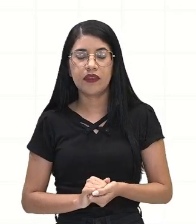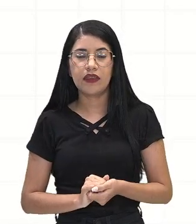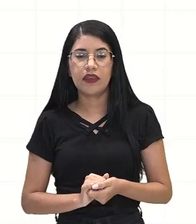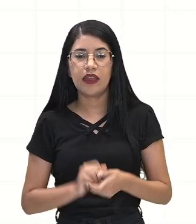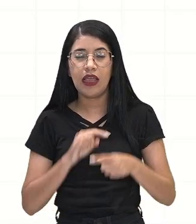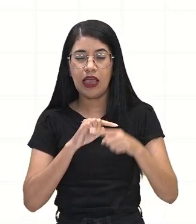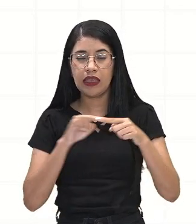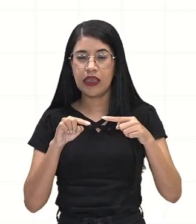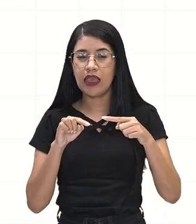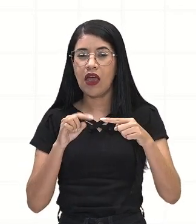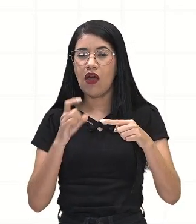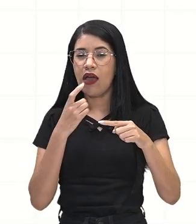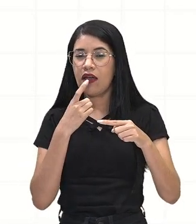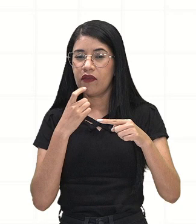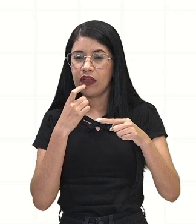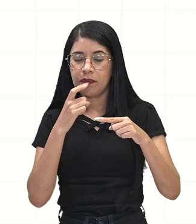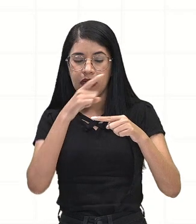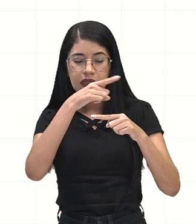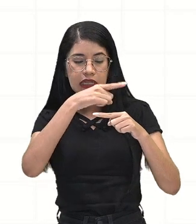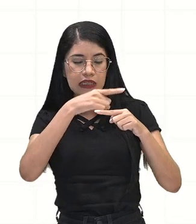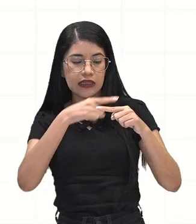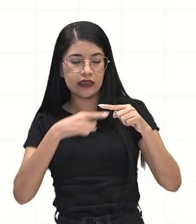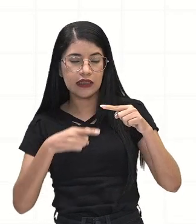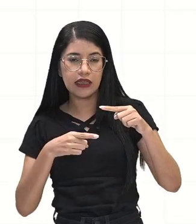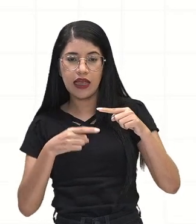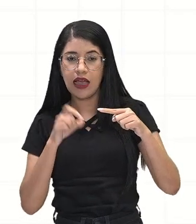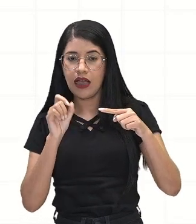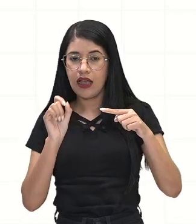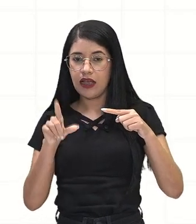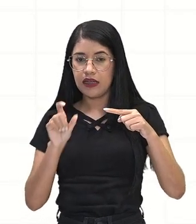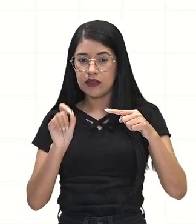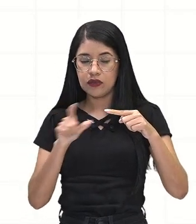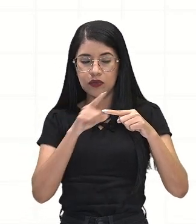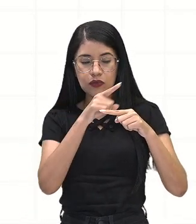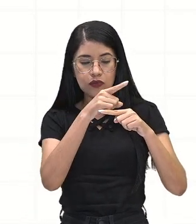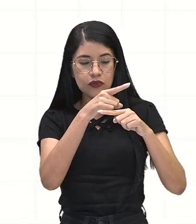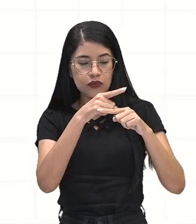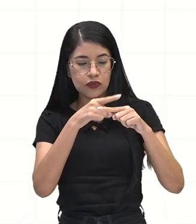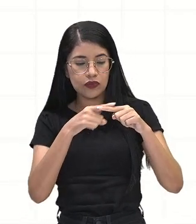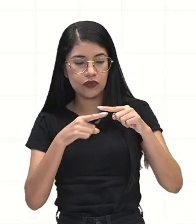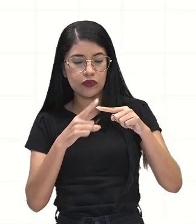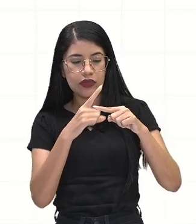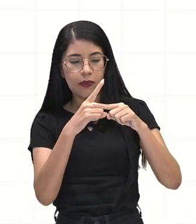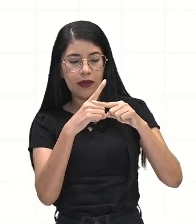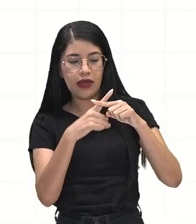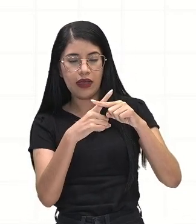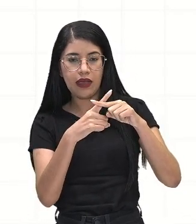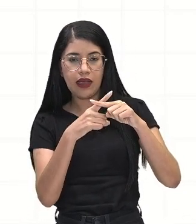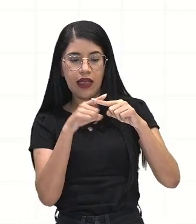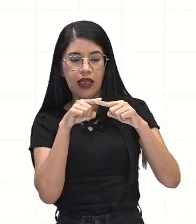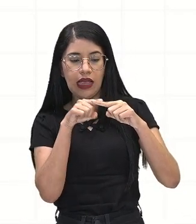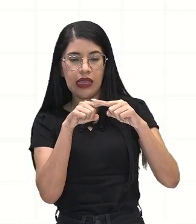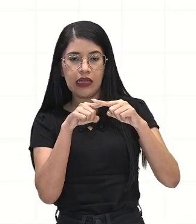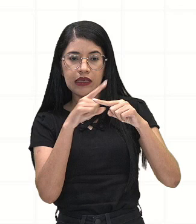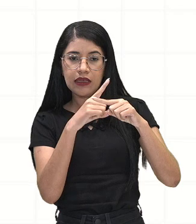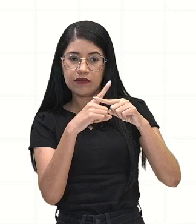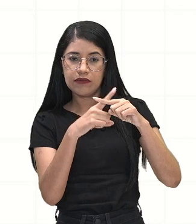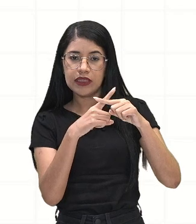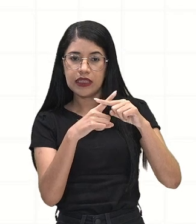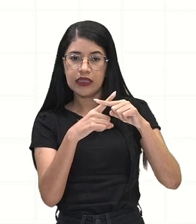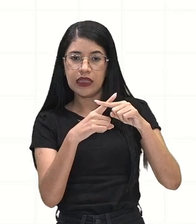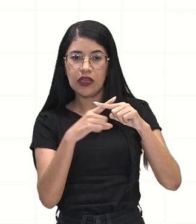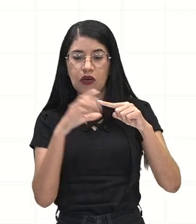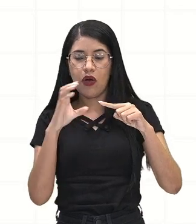vai cortar em algum ponto a reta R, beleza? Então, a reta azul e a reta R e a reta S, por